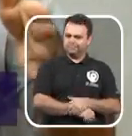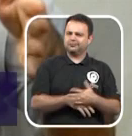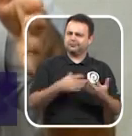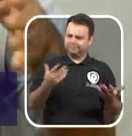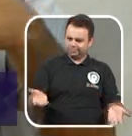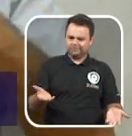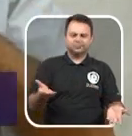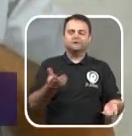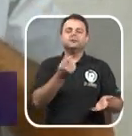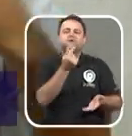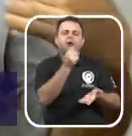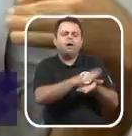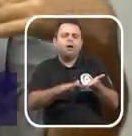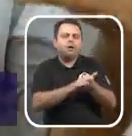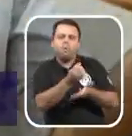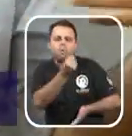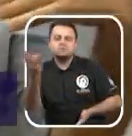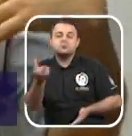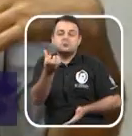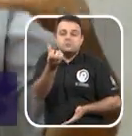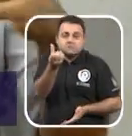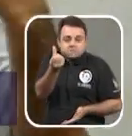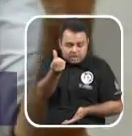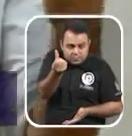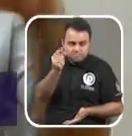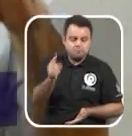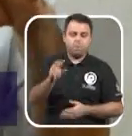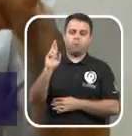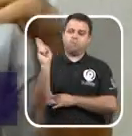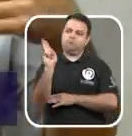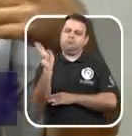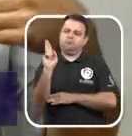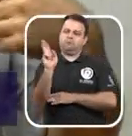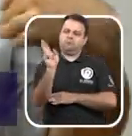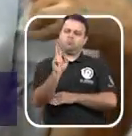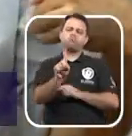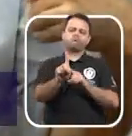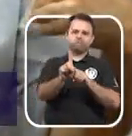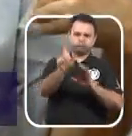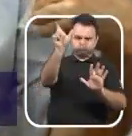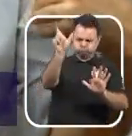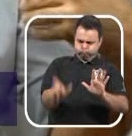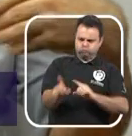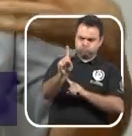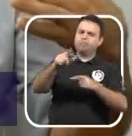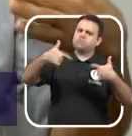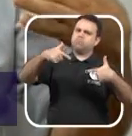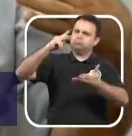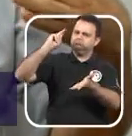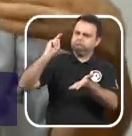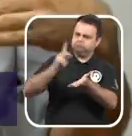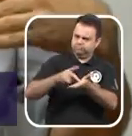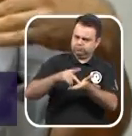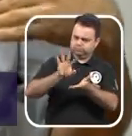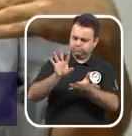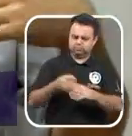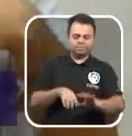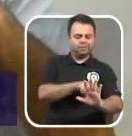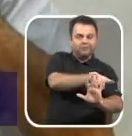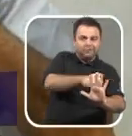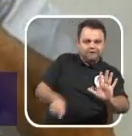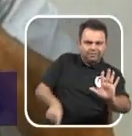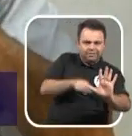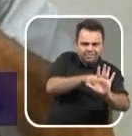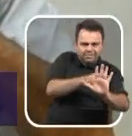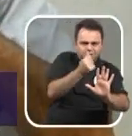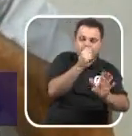R$ 6.500. Se você calcular esses 6, se bem que um ali de fato trabalhava, você calcula esses 6 postos, vai dar quase R$500